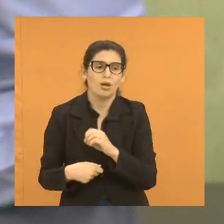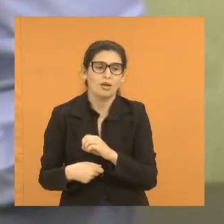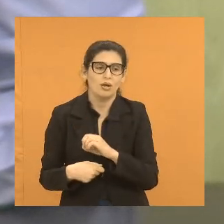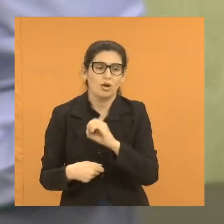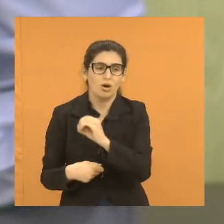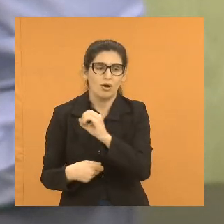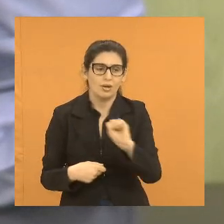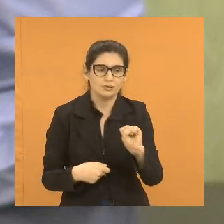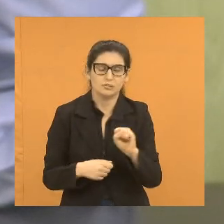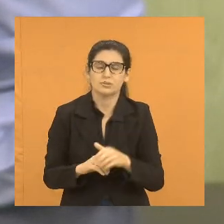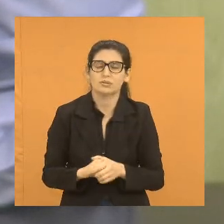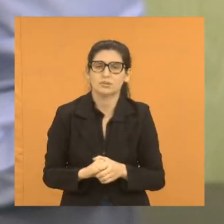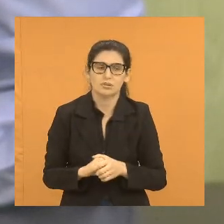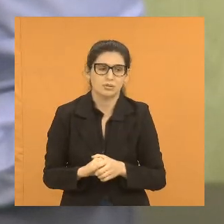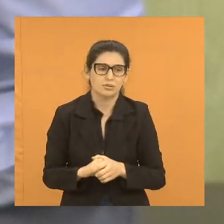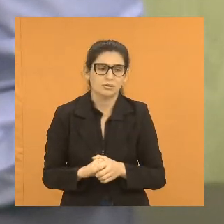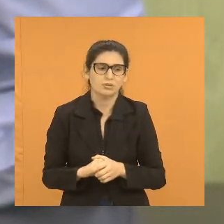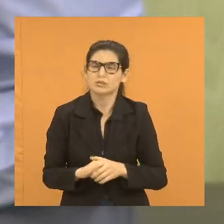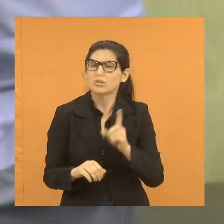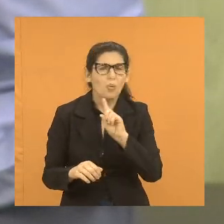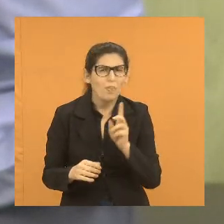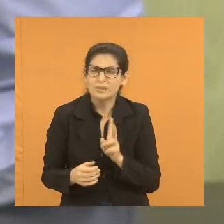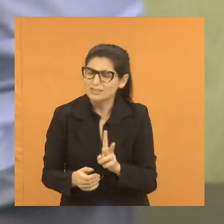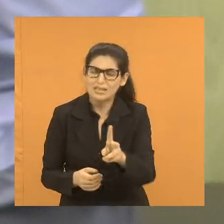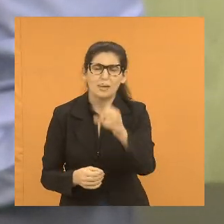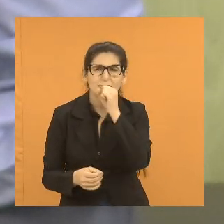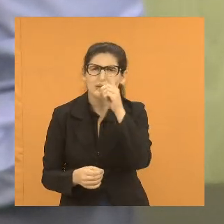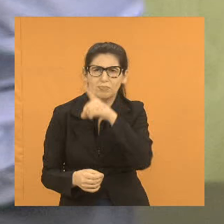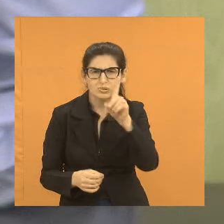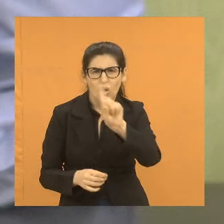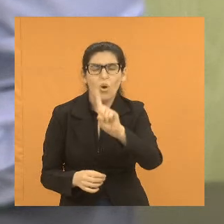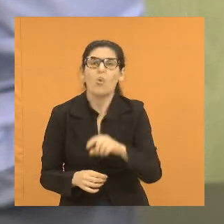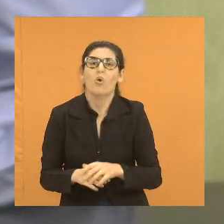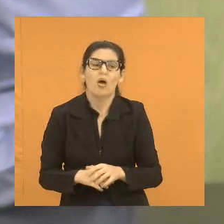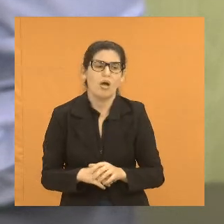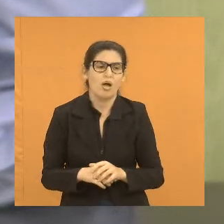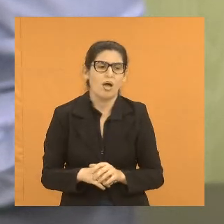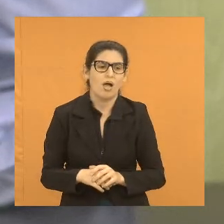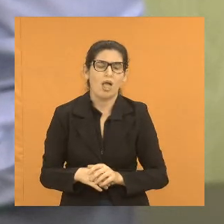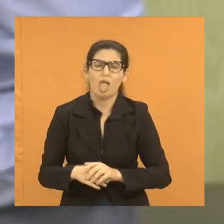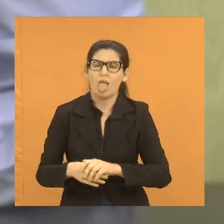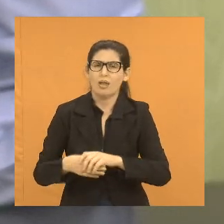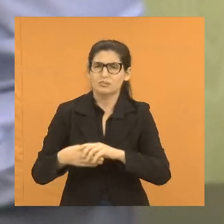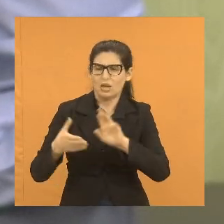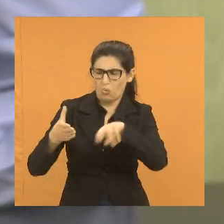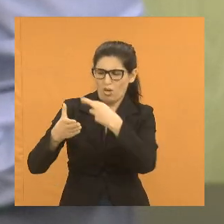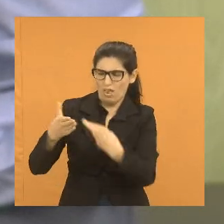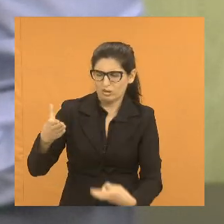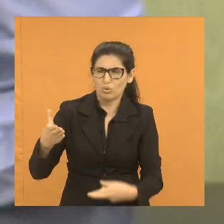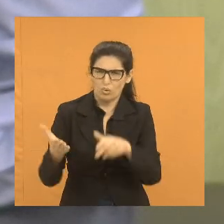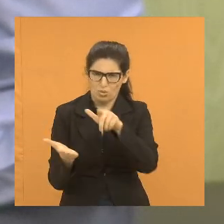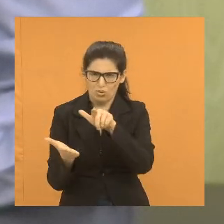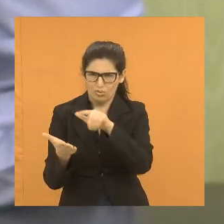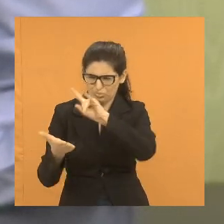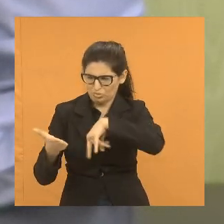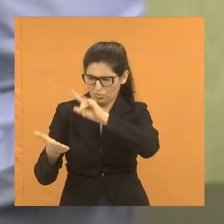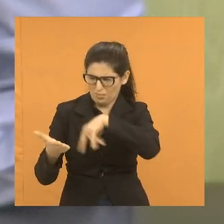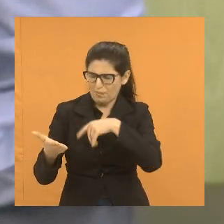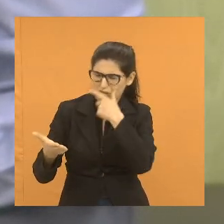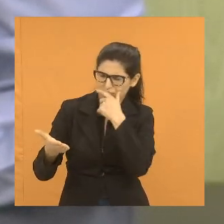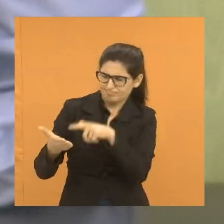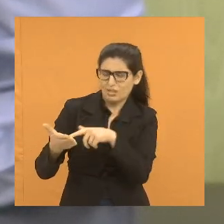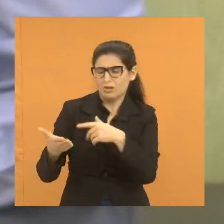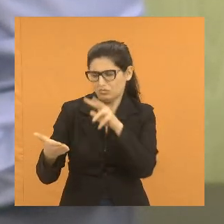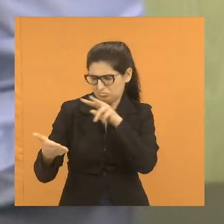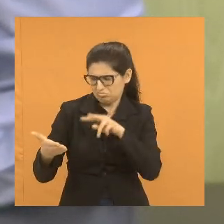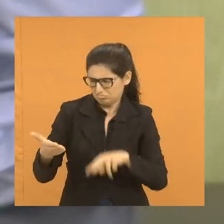é todo final de semana que tem muita gente. Ter uma tabela 2, como acontece em vários hospitais aí, né? Está